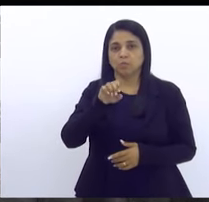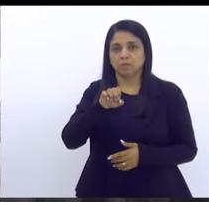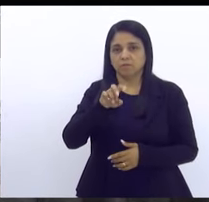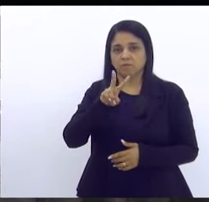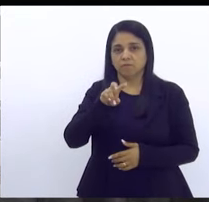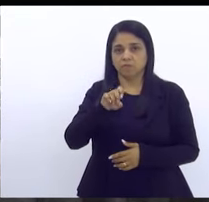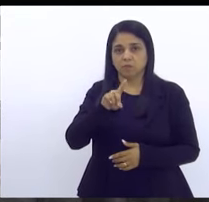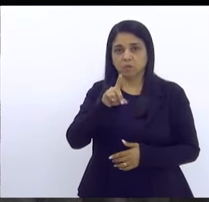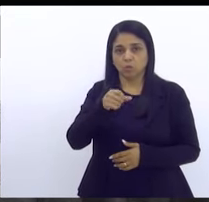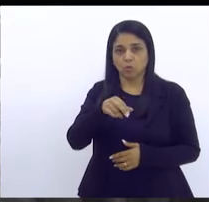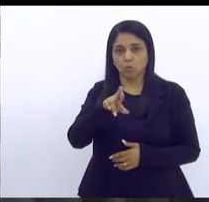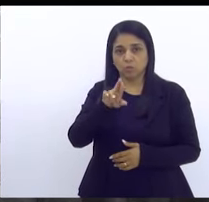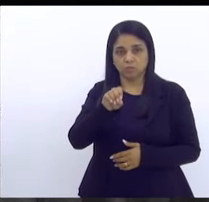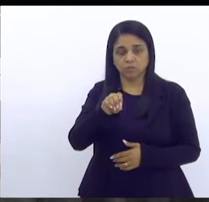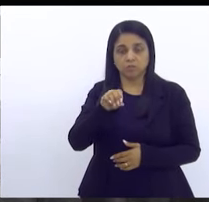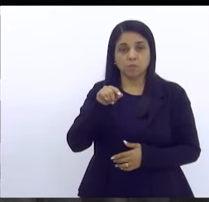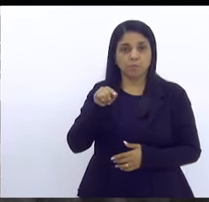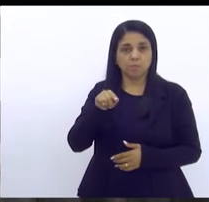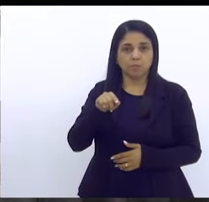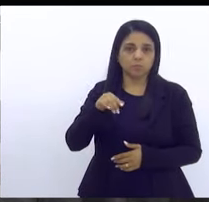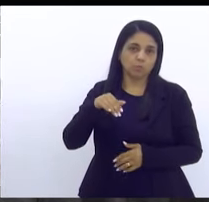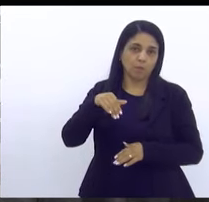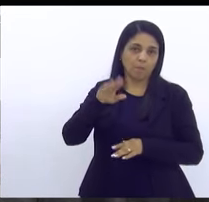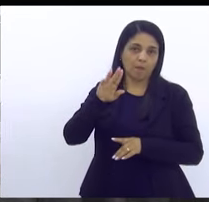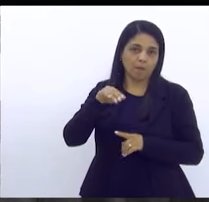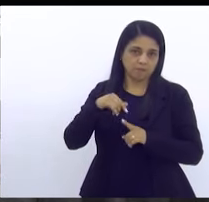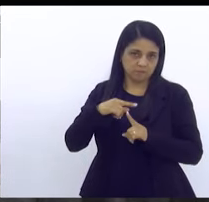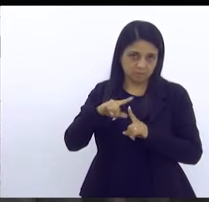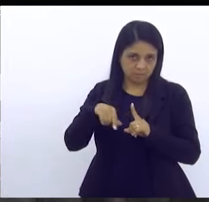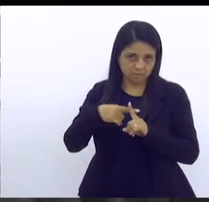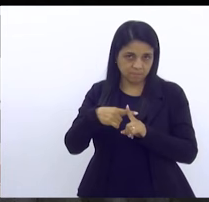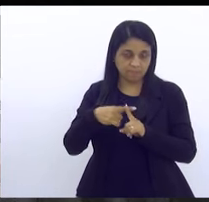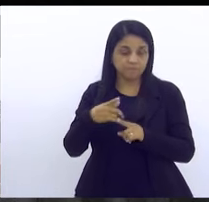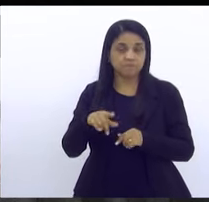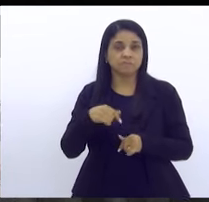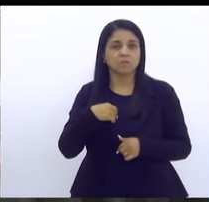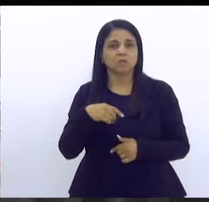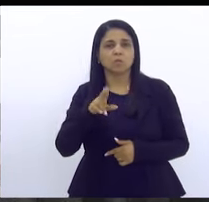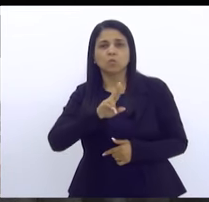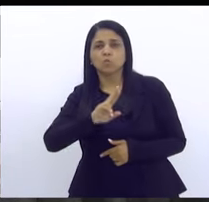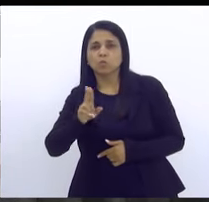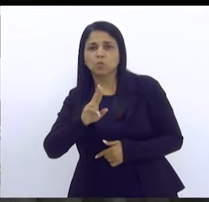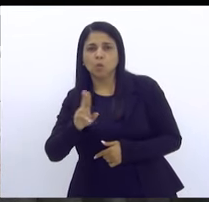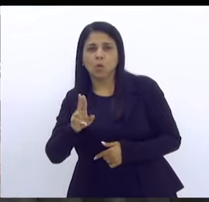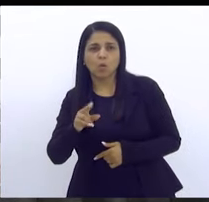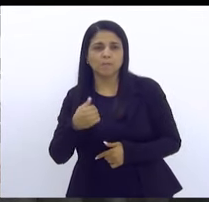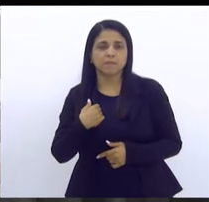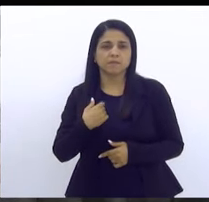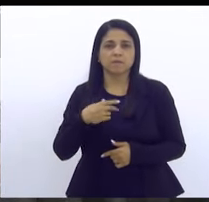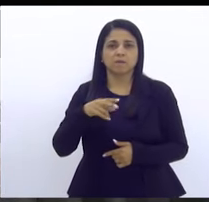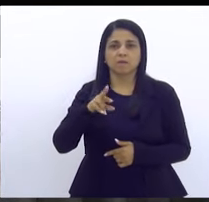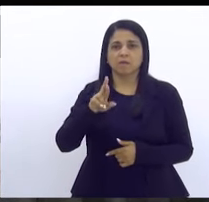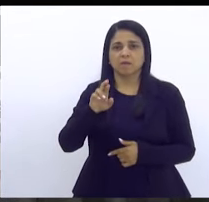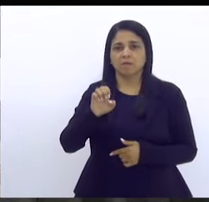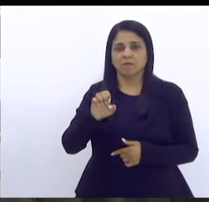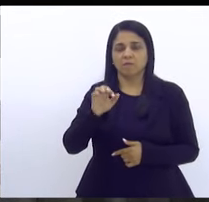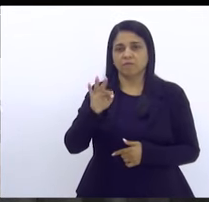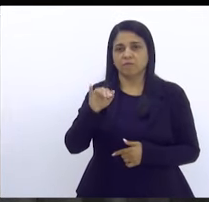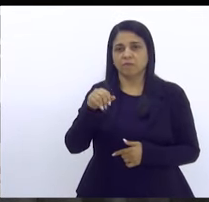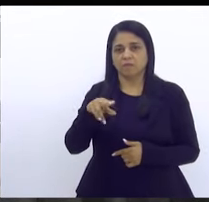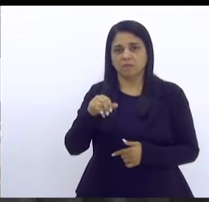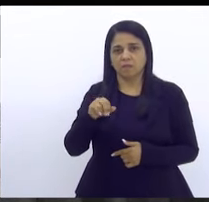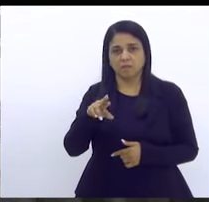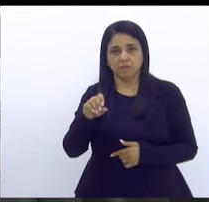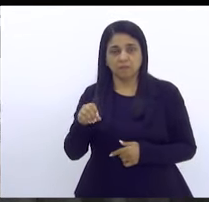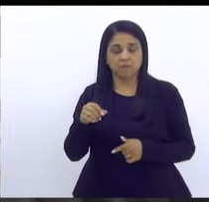contumazes, devedores que iniciaram com o nome de refinaria, a refinaria de Manguinhos, e hoje tem